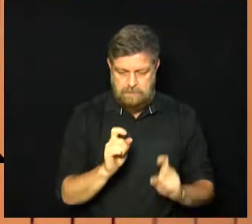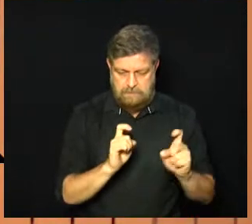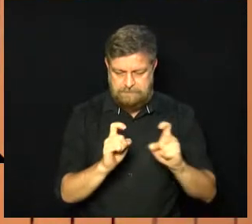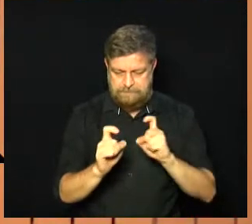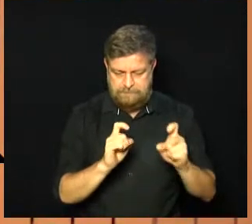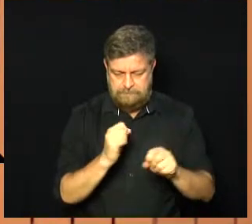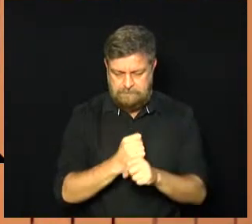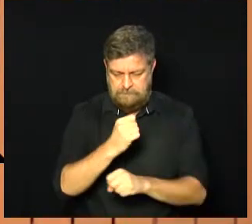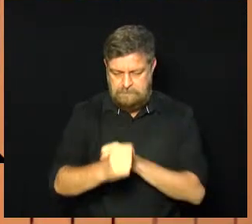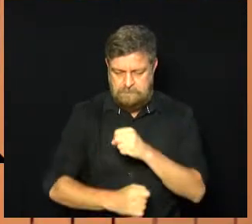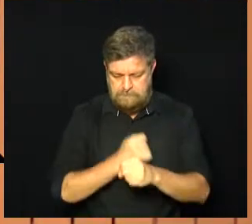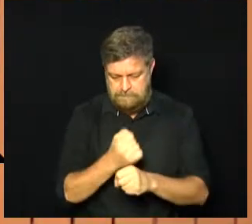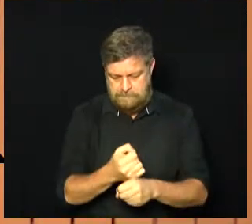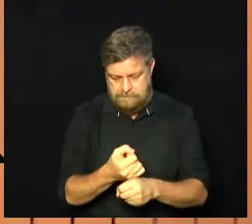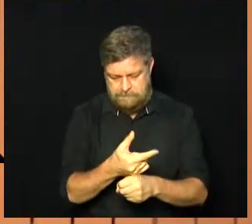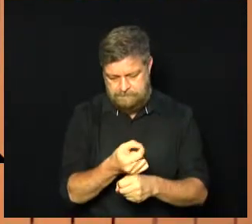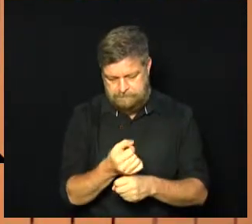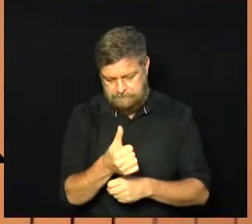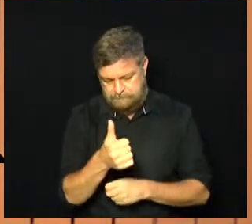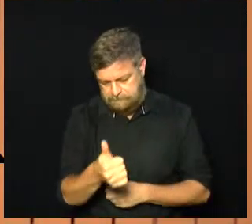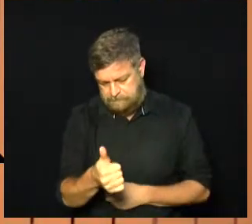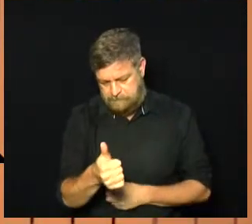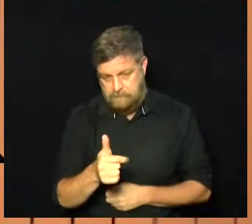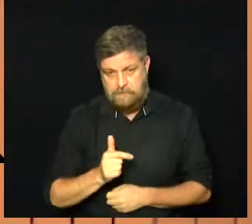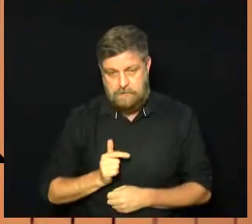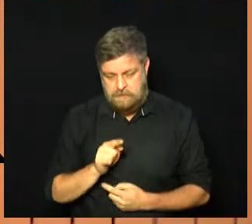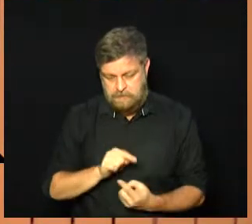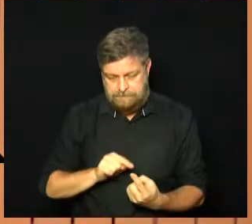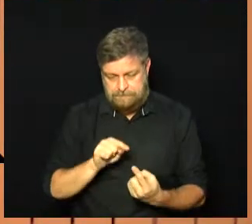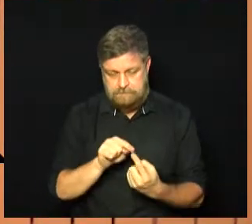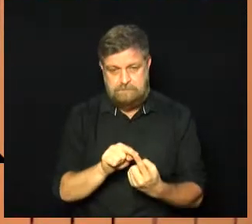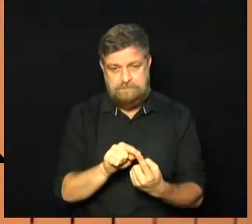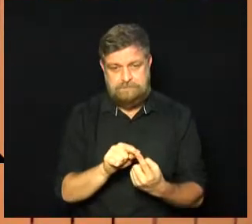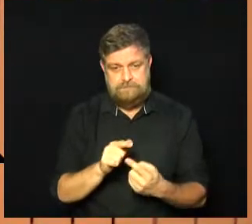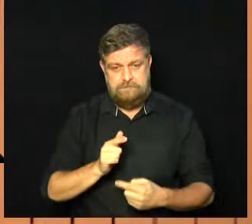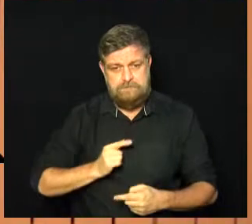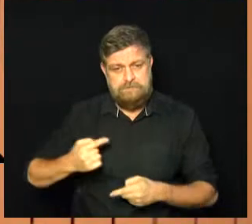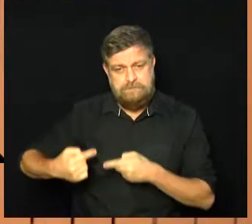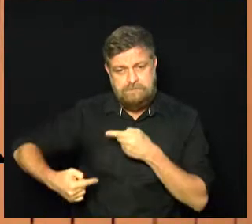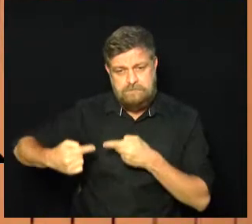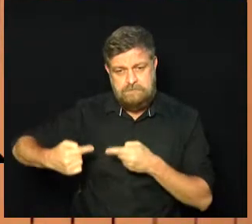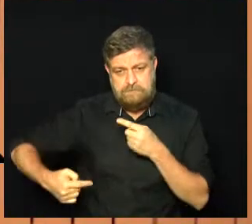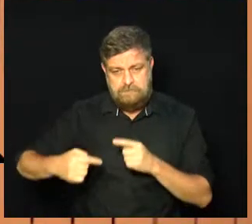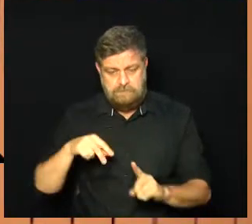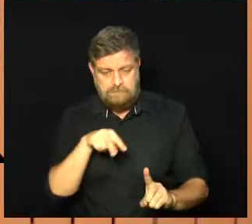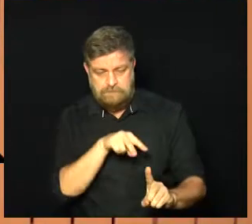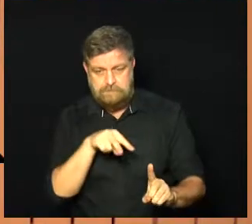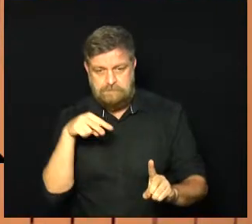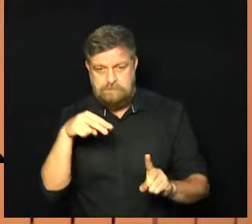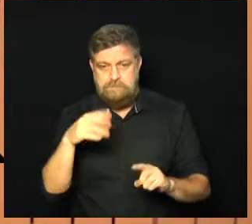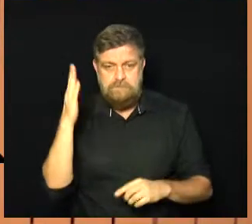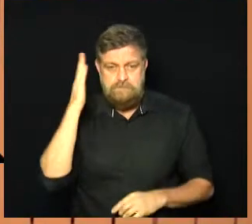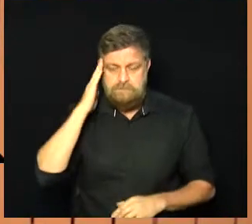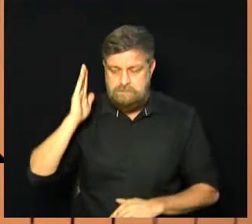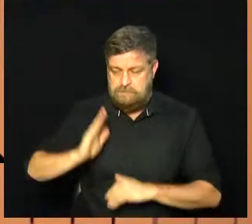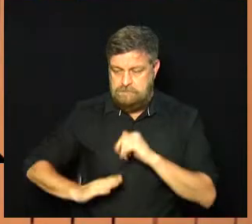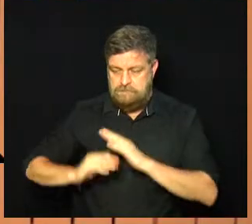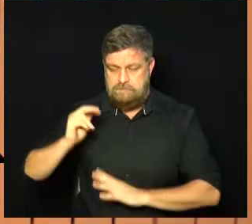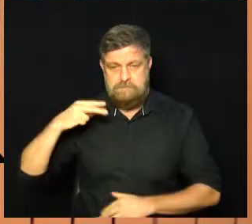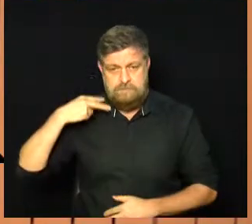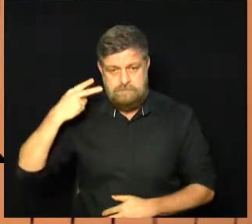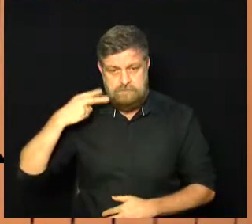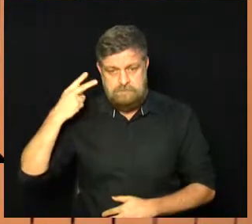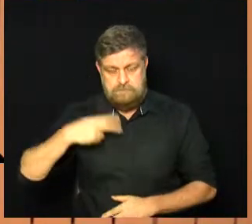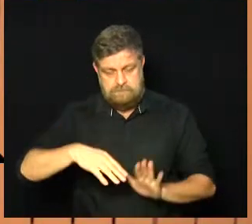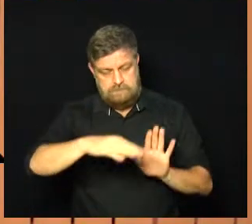ano. O principal objetivo que assumimos era trazer os debates e as perspectivas na atuação legislativa sobre as pautas